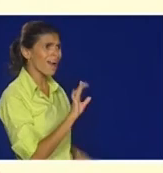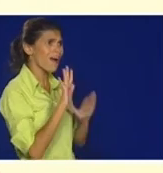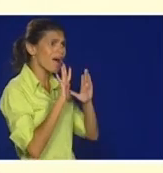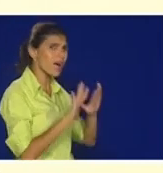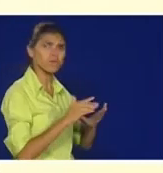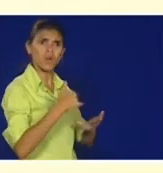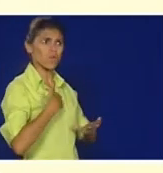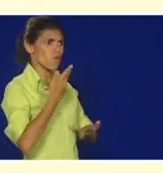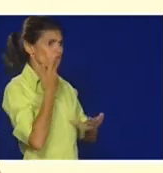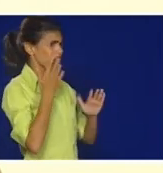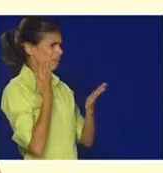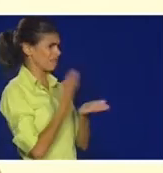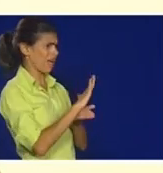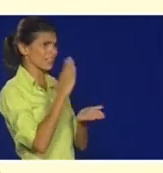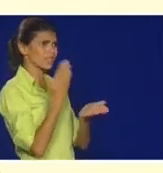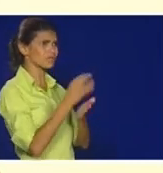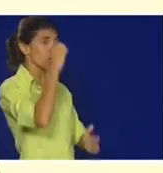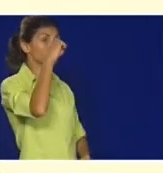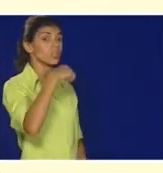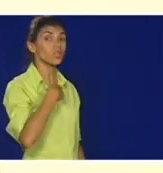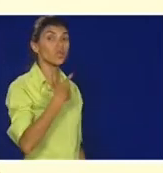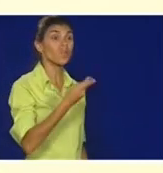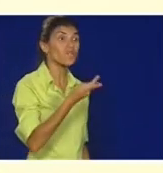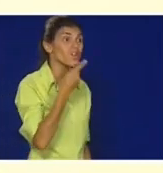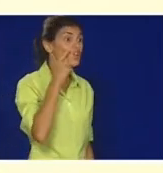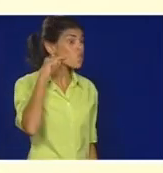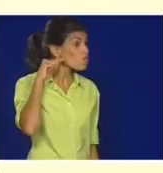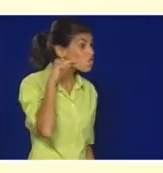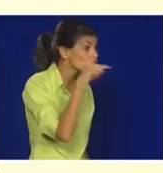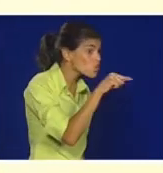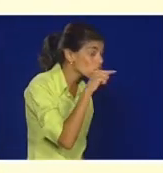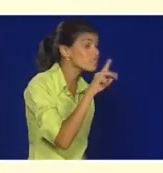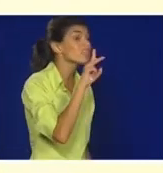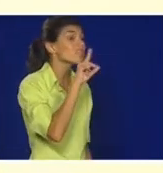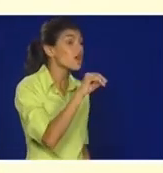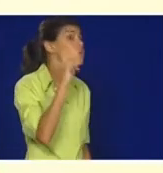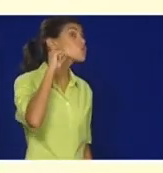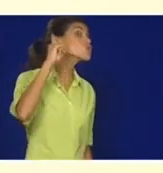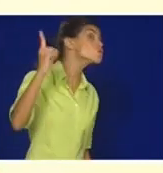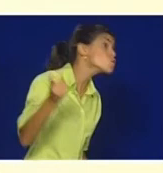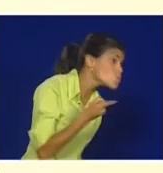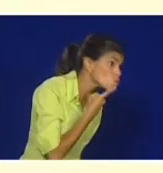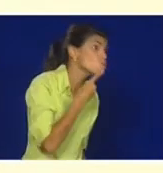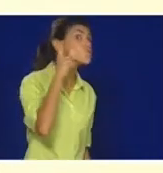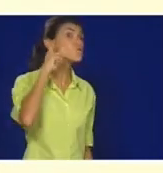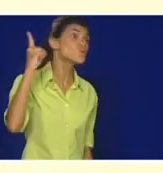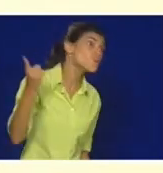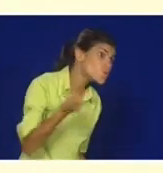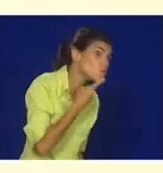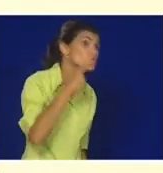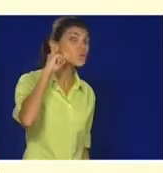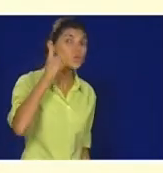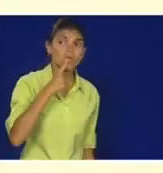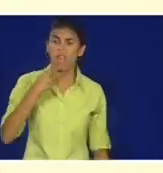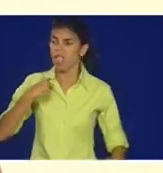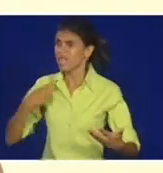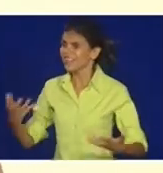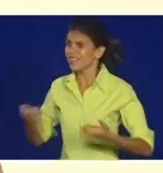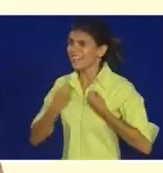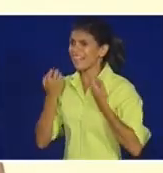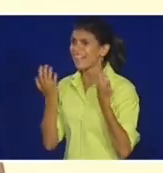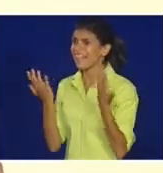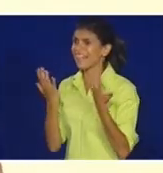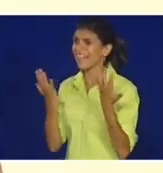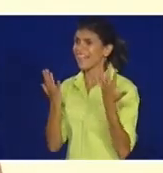ele do outro lado disse: mamãe, eu não disse nada disso, eu estou dizendo, você está ficando surda.